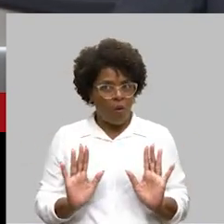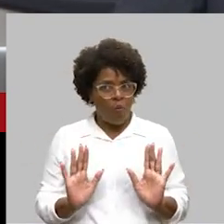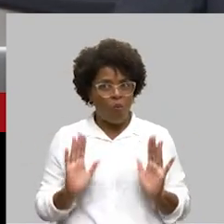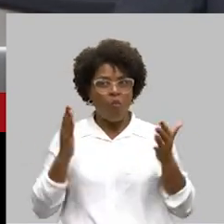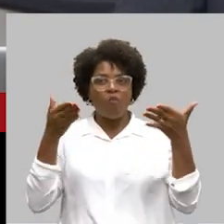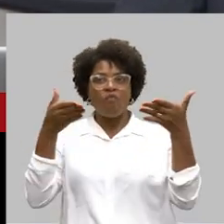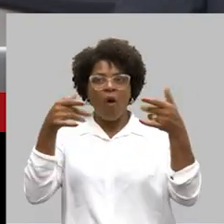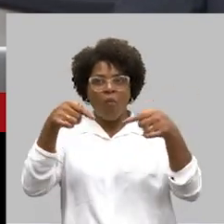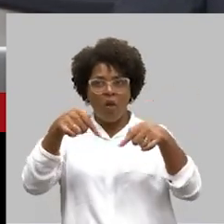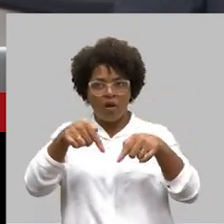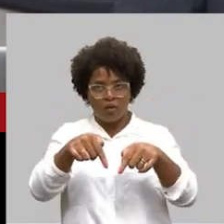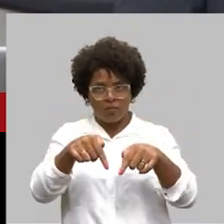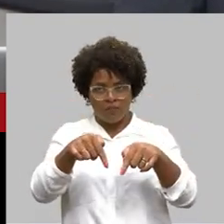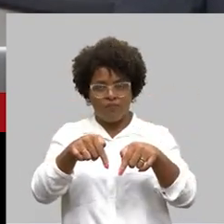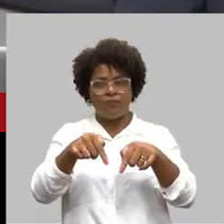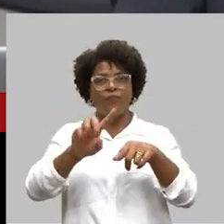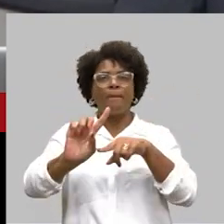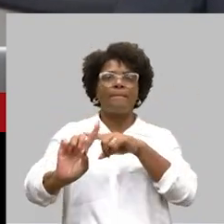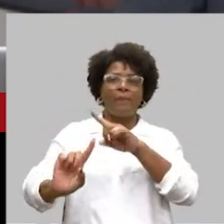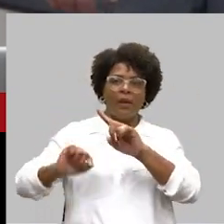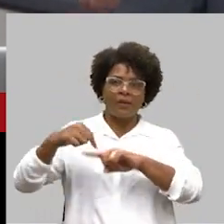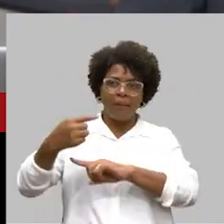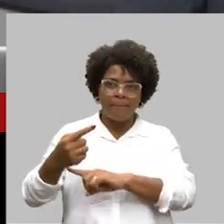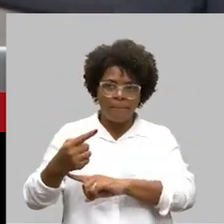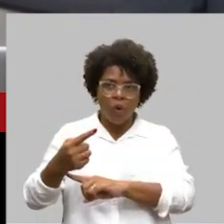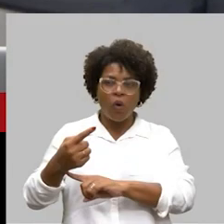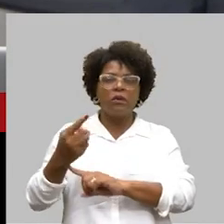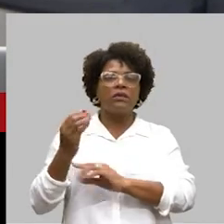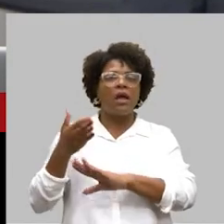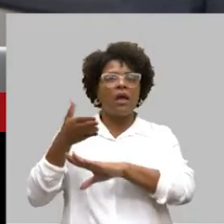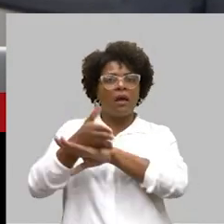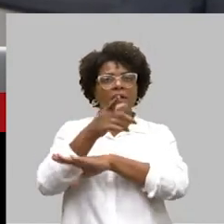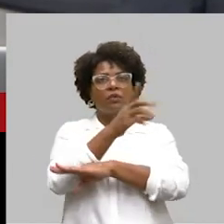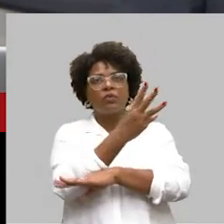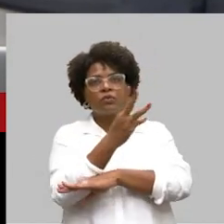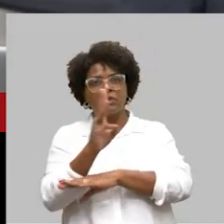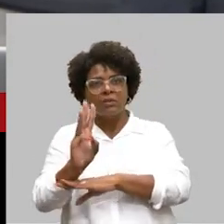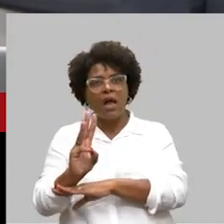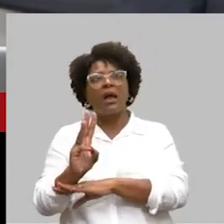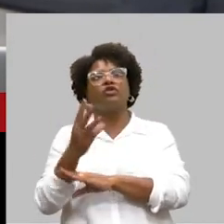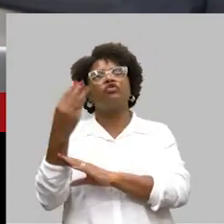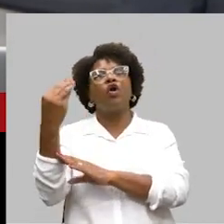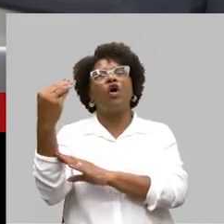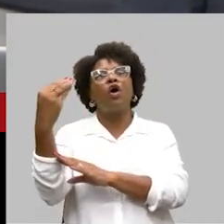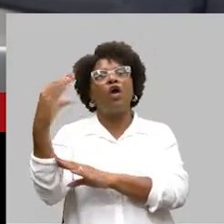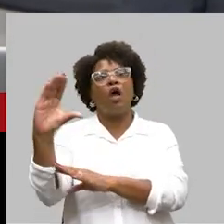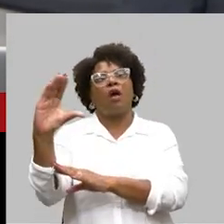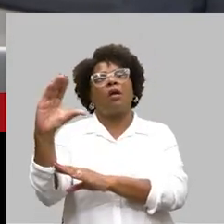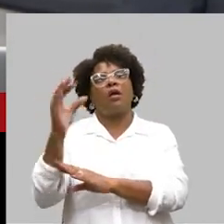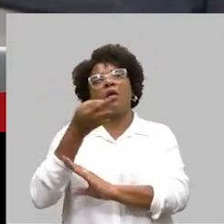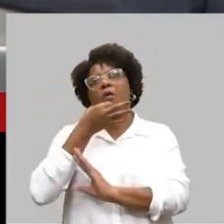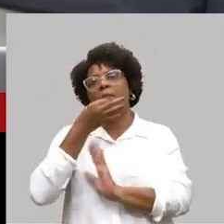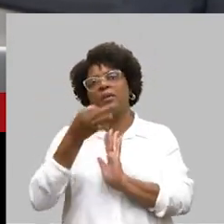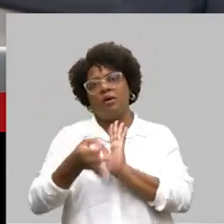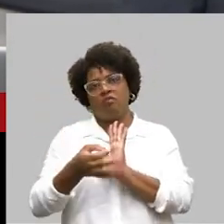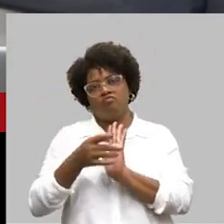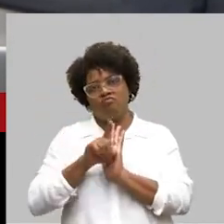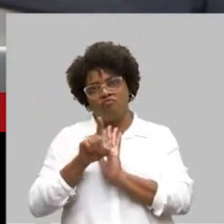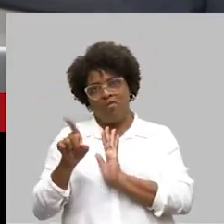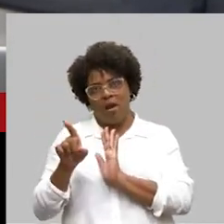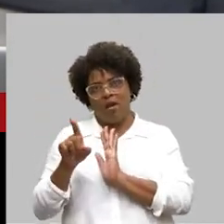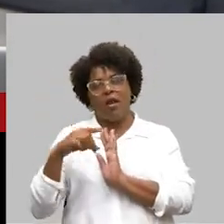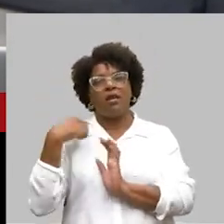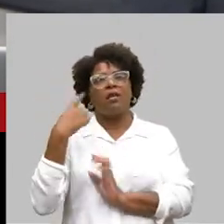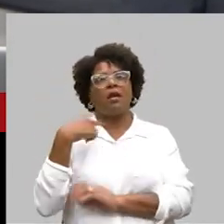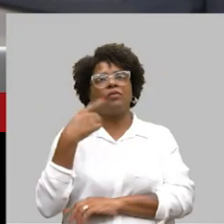atividade mas depois deixem a opinião de vocês lá não é deputado Leleco construiu esse projeto que agora